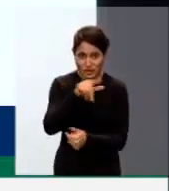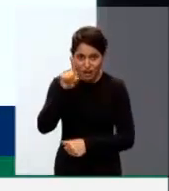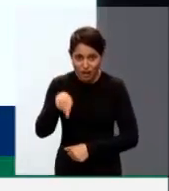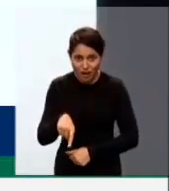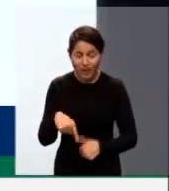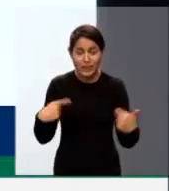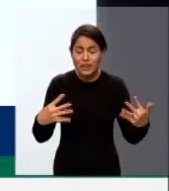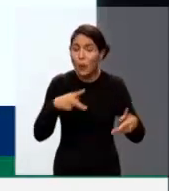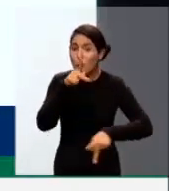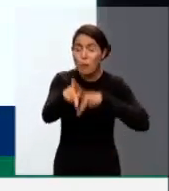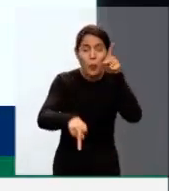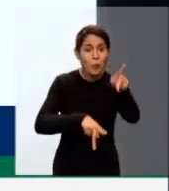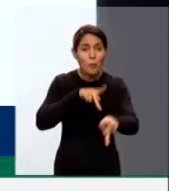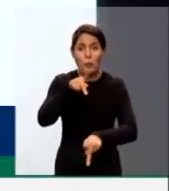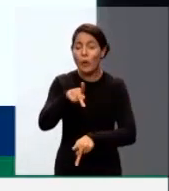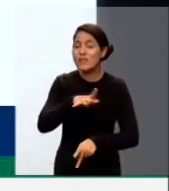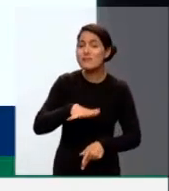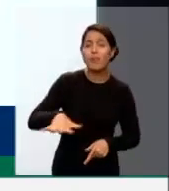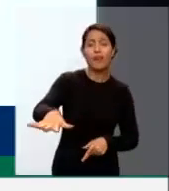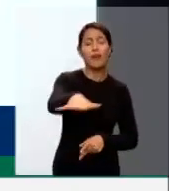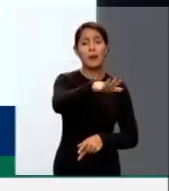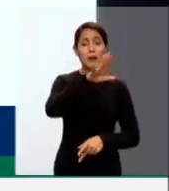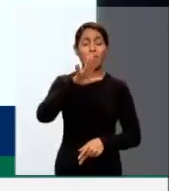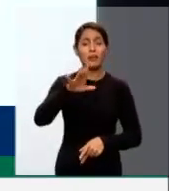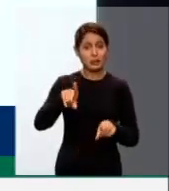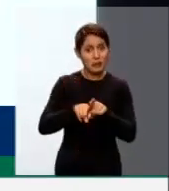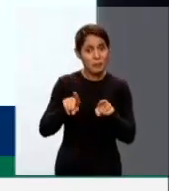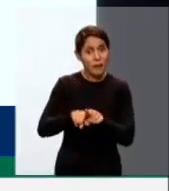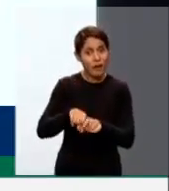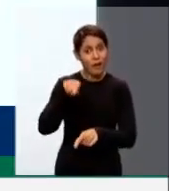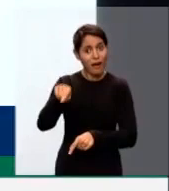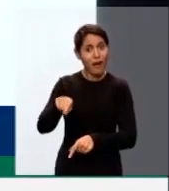para toda a população, inclusive a população negra.